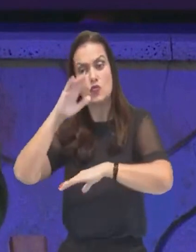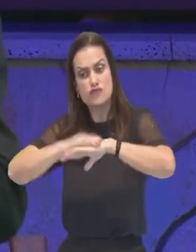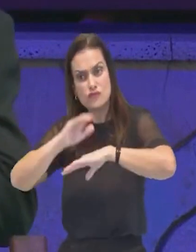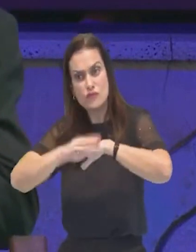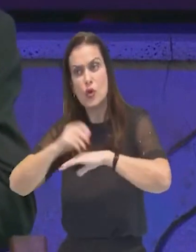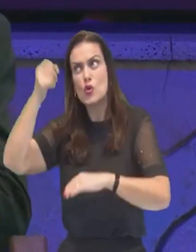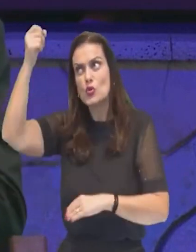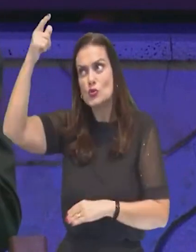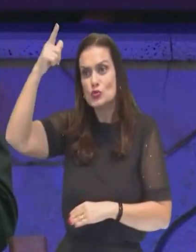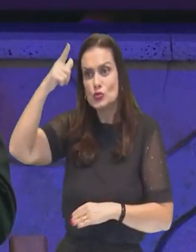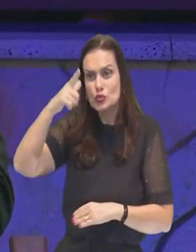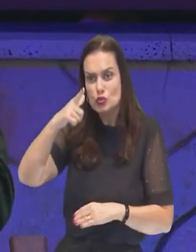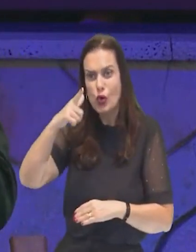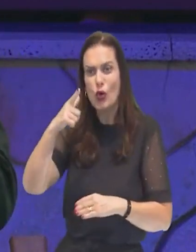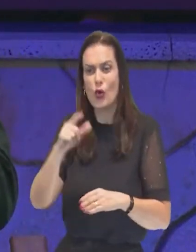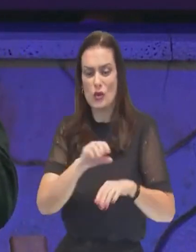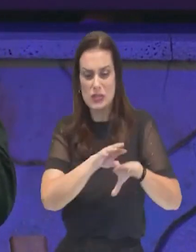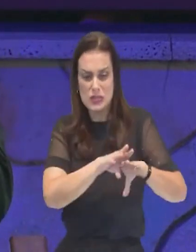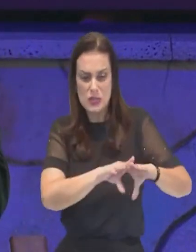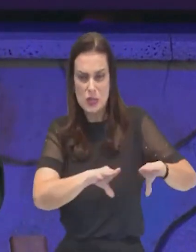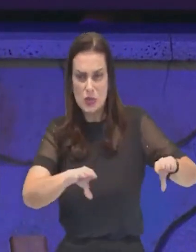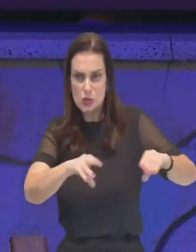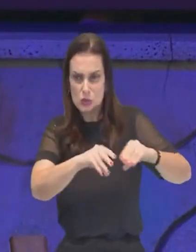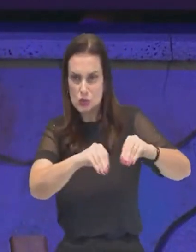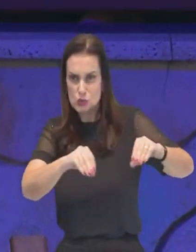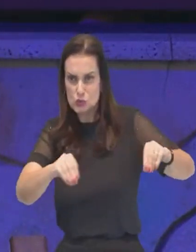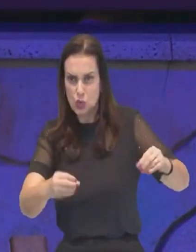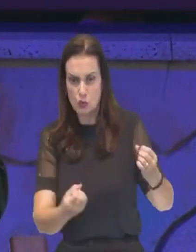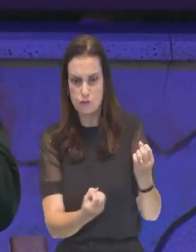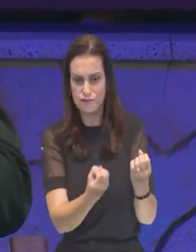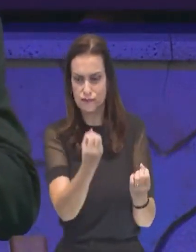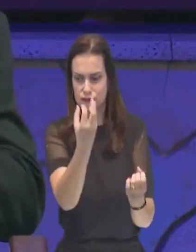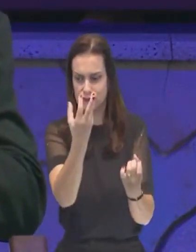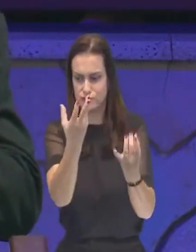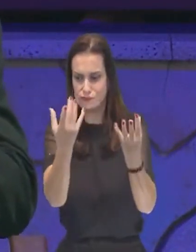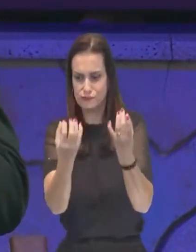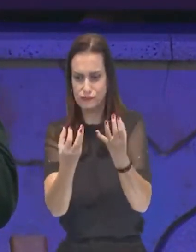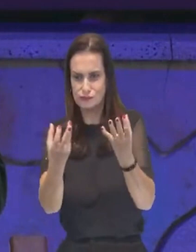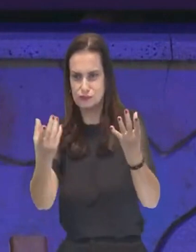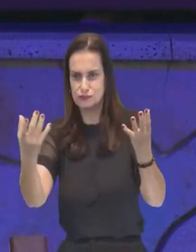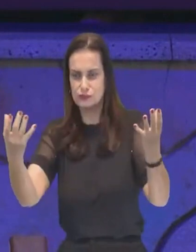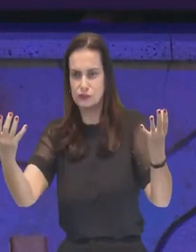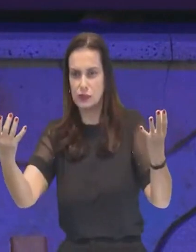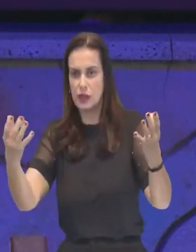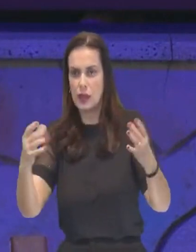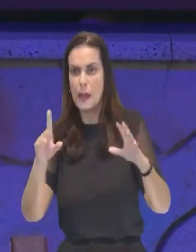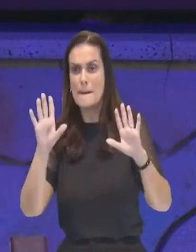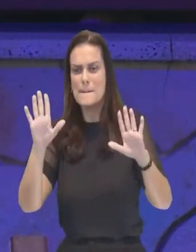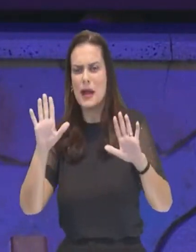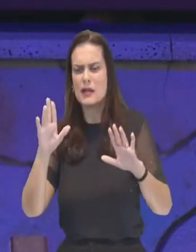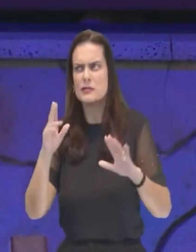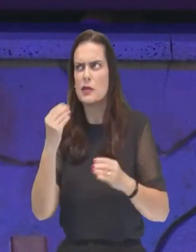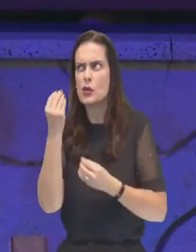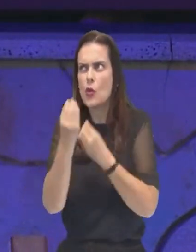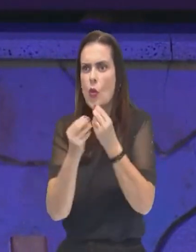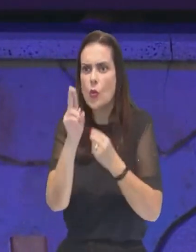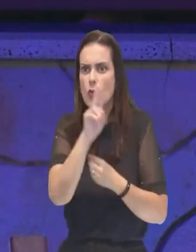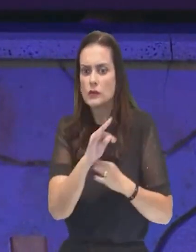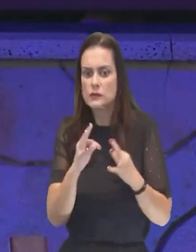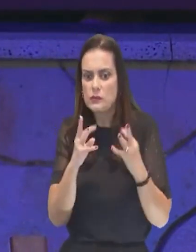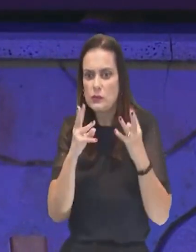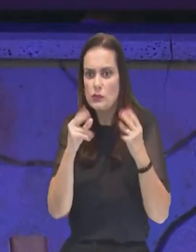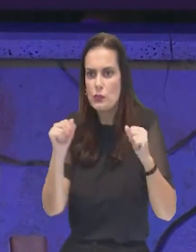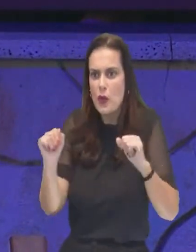que o solo produzisse tanto. Mas em momento algum ele pensou que poderia usar tantos bens